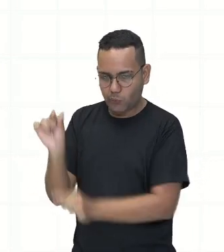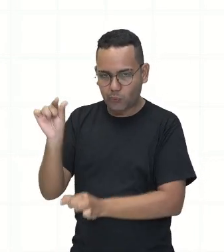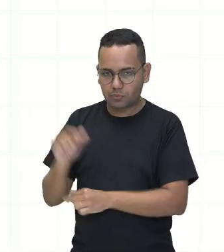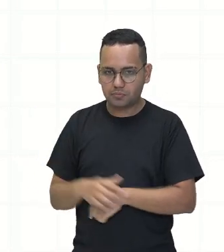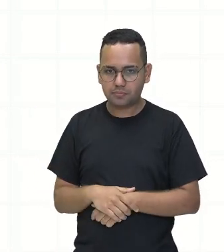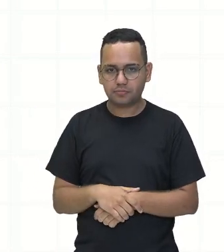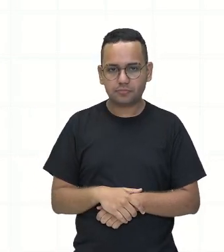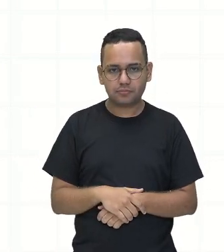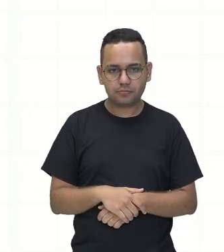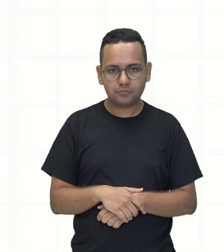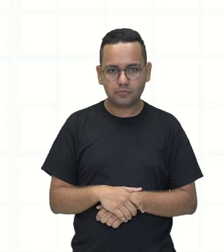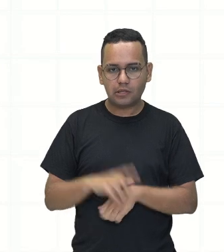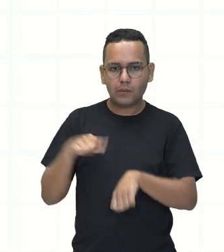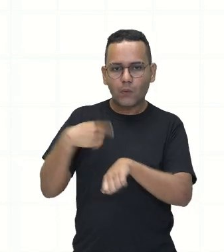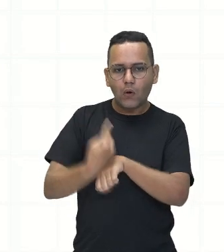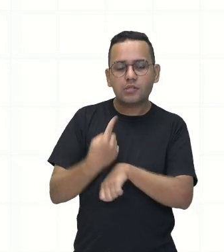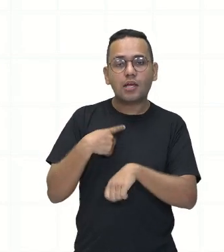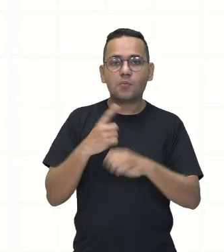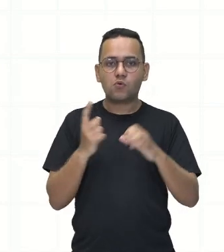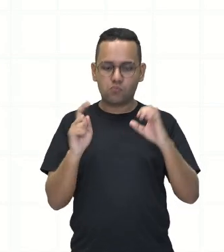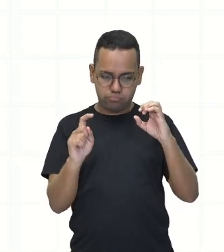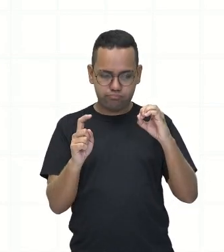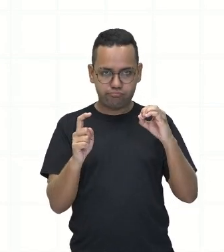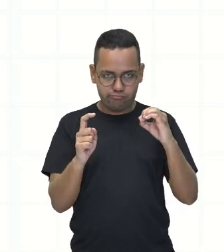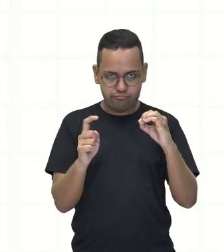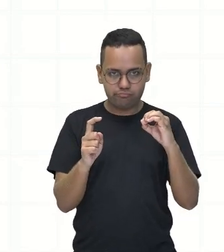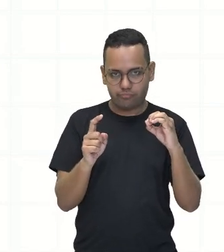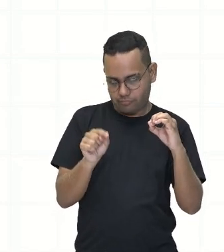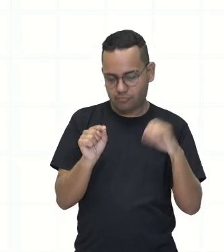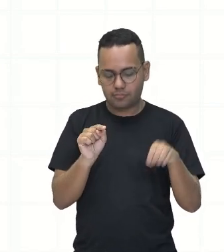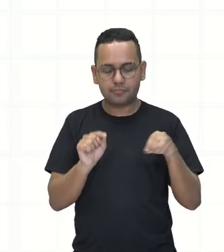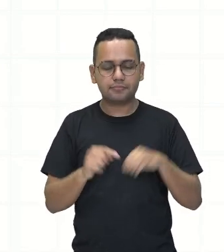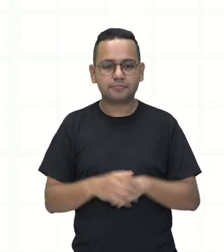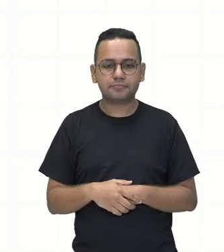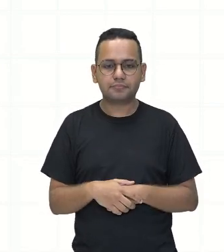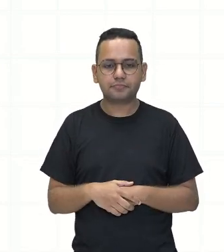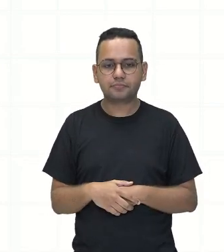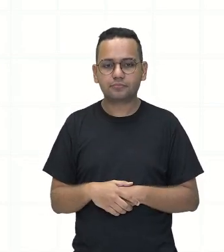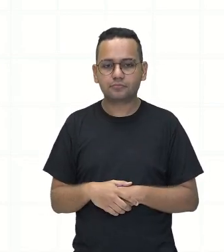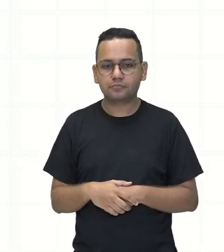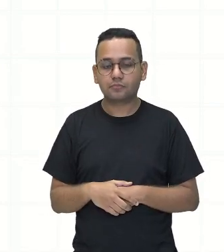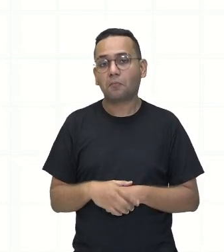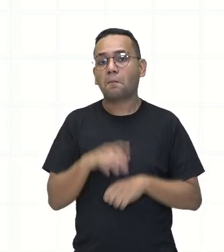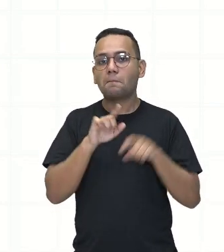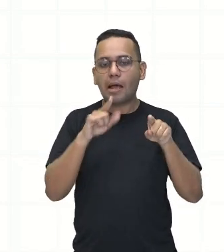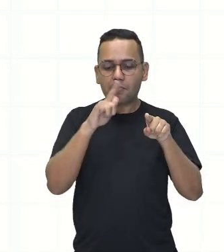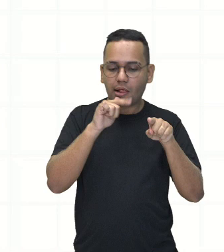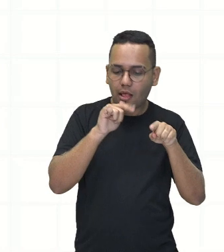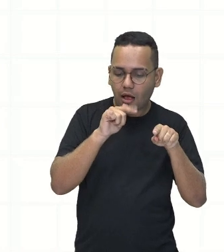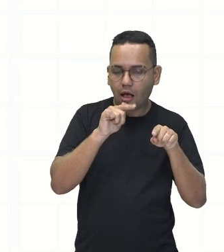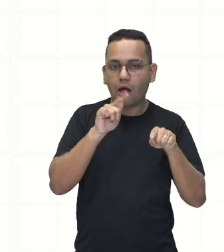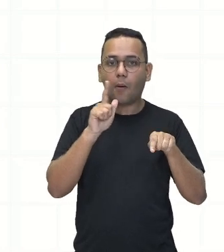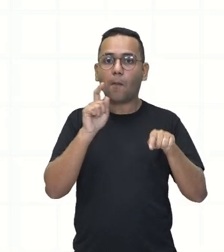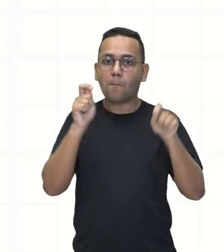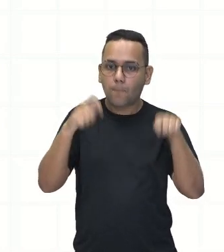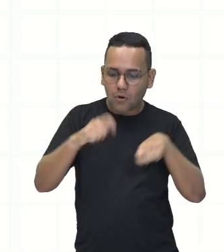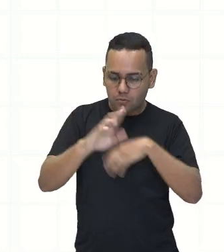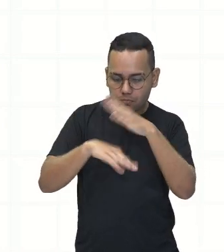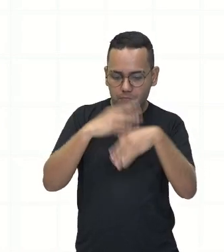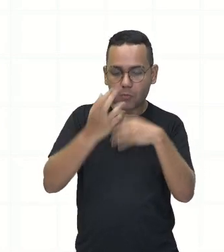masculino e do gameta feminino, certo? Que através da água eles vão fecundar e vão formar